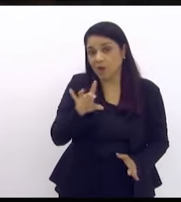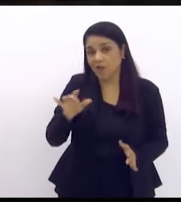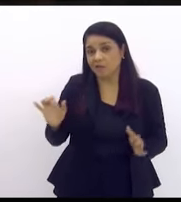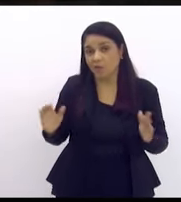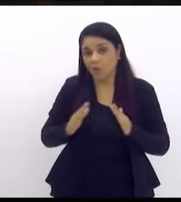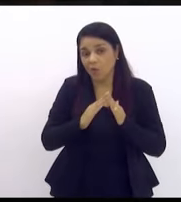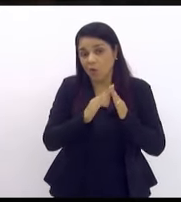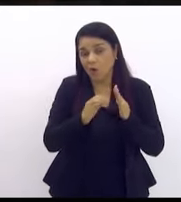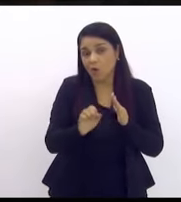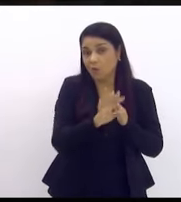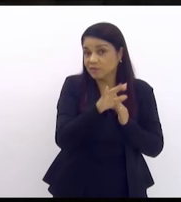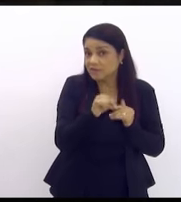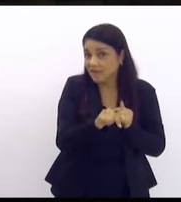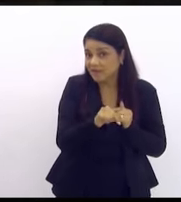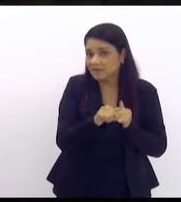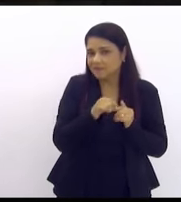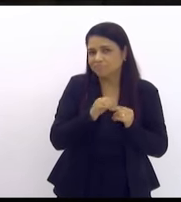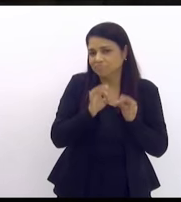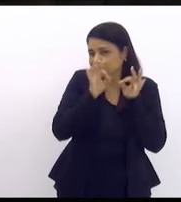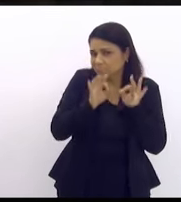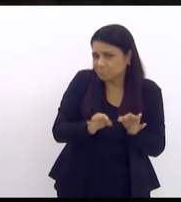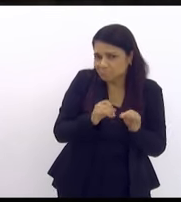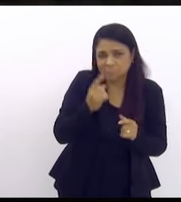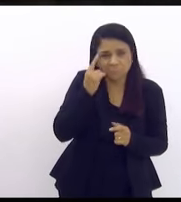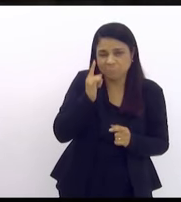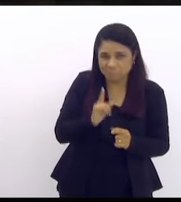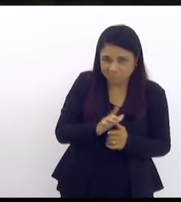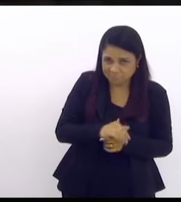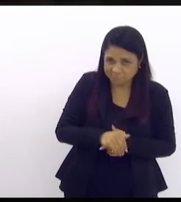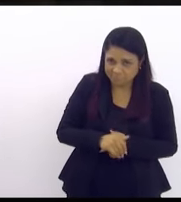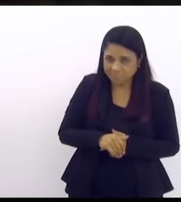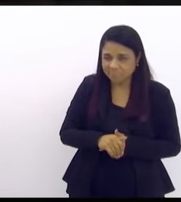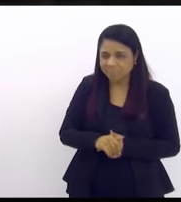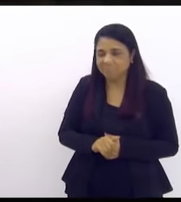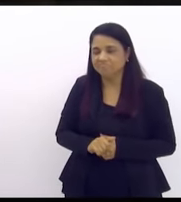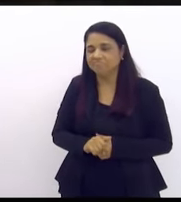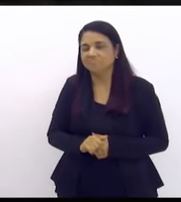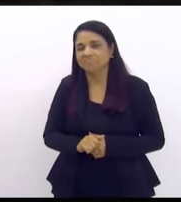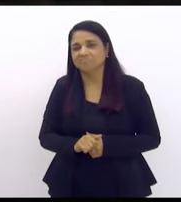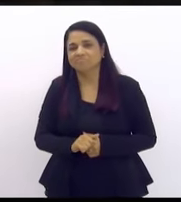se essa hipótese é correta ou não. Então, nesse sentido,